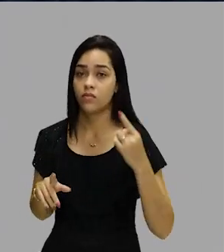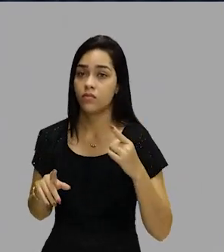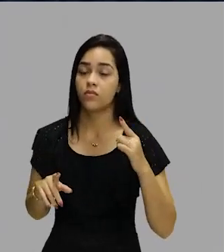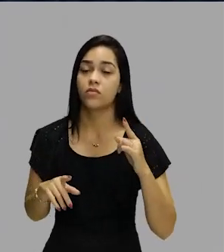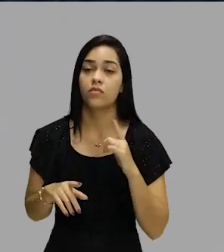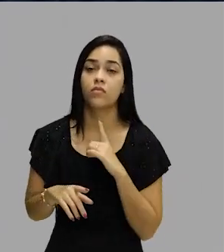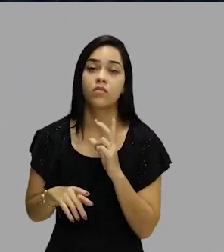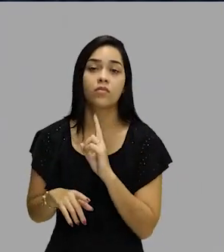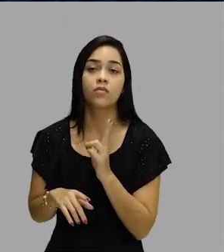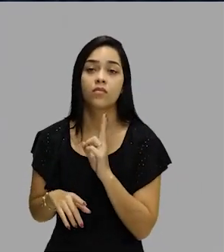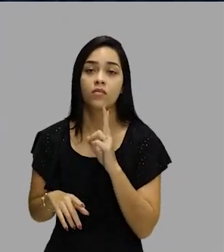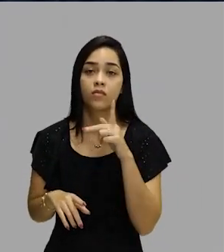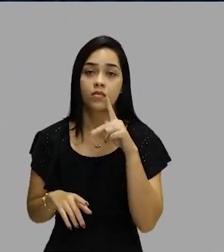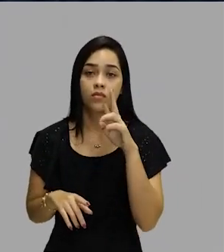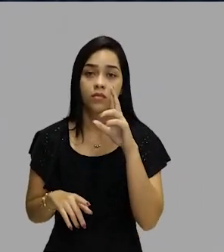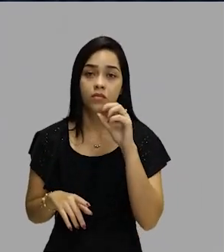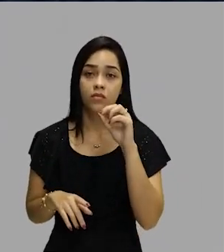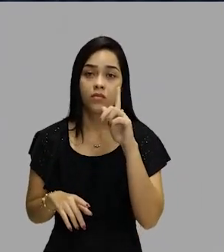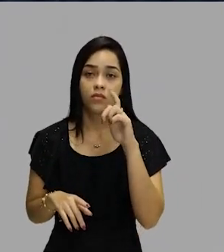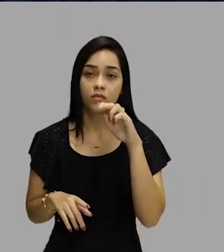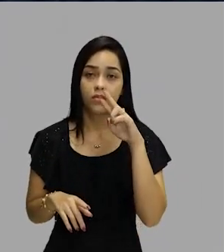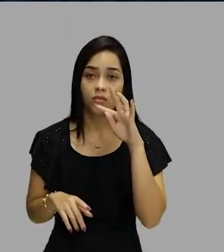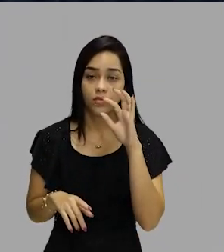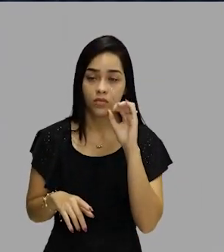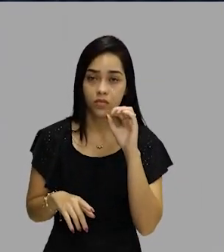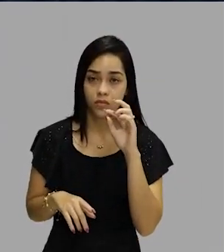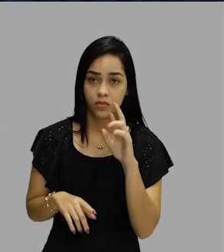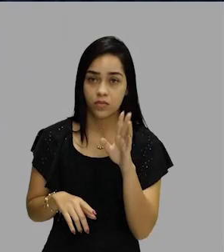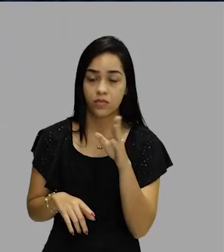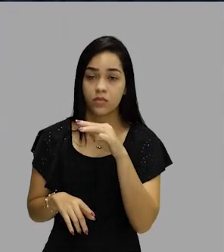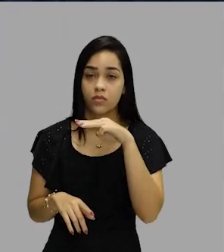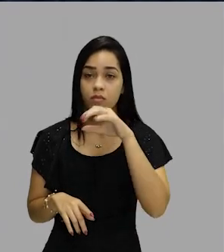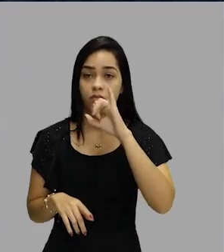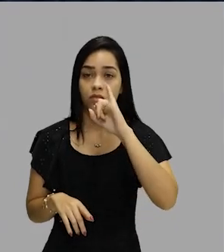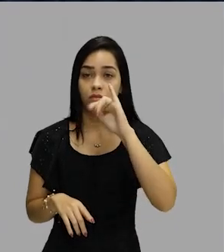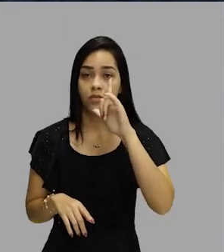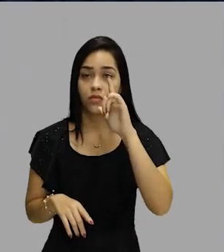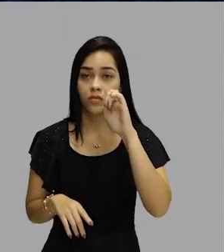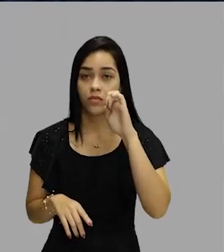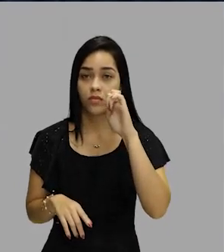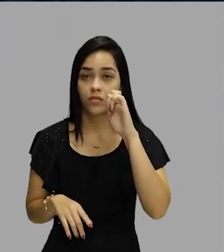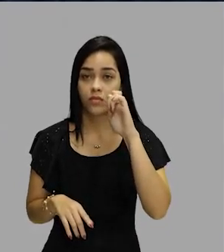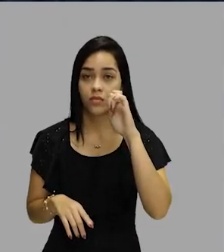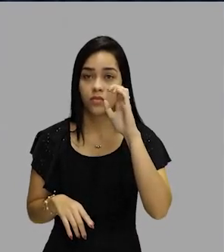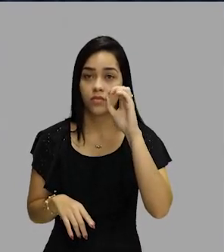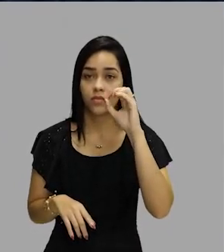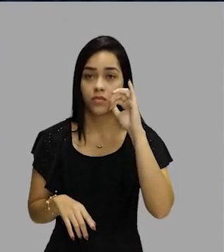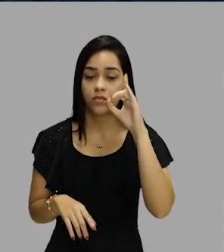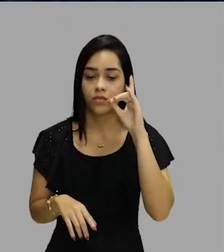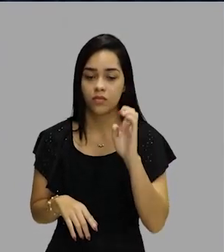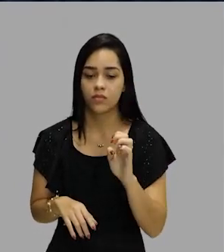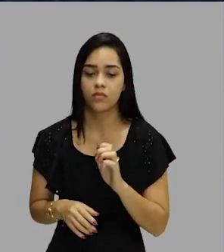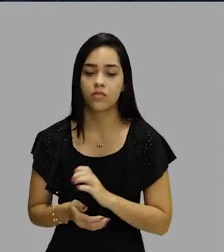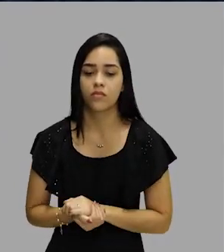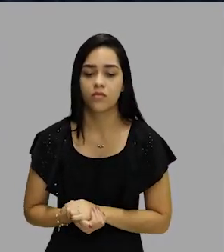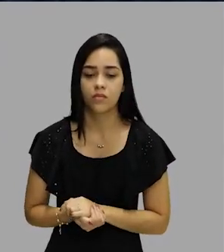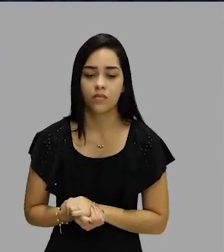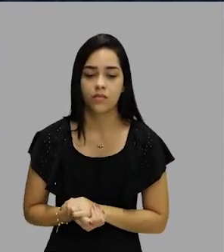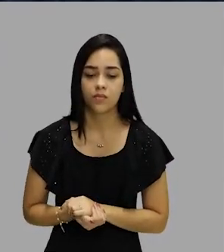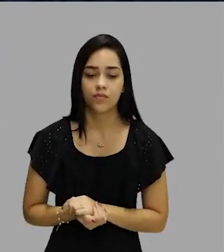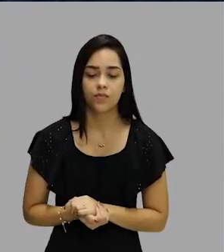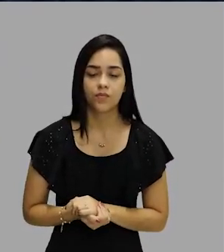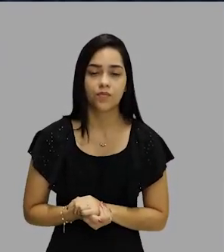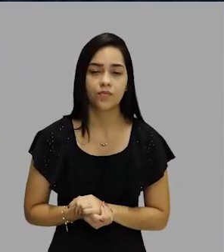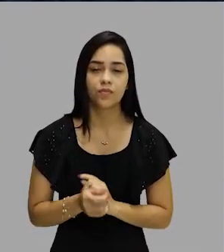a gente chama de progenitor mieloide. Progenitor mieloide. Esse progenitor